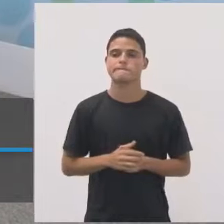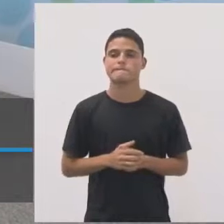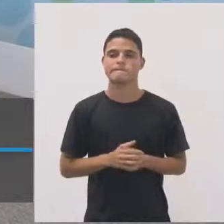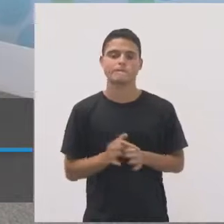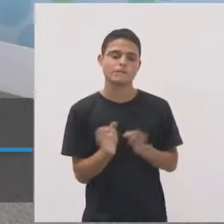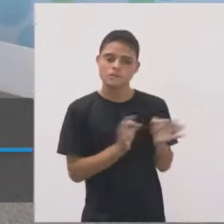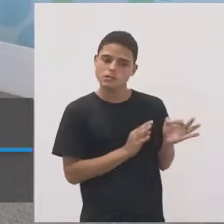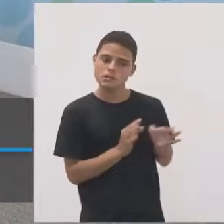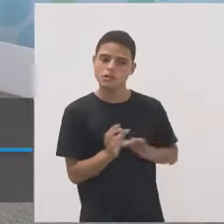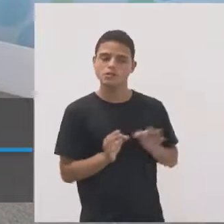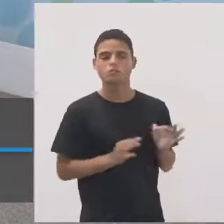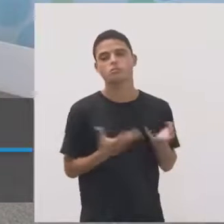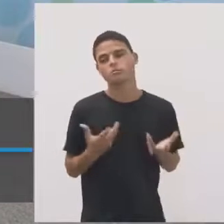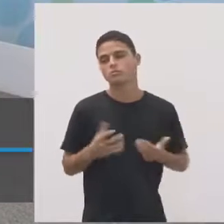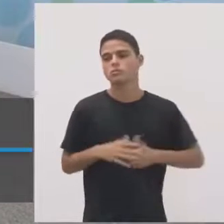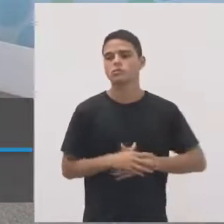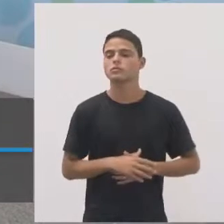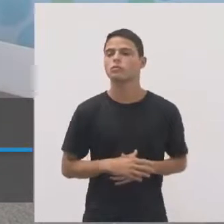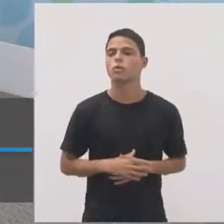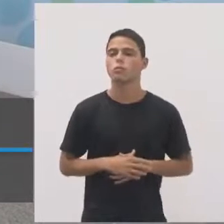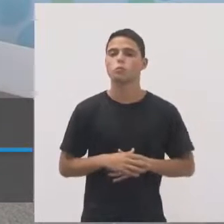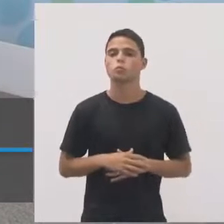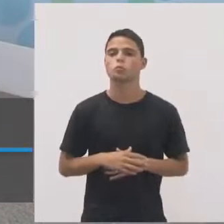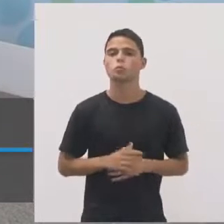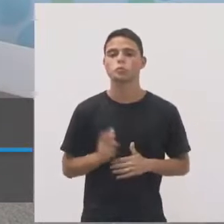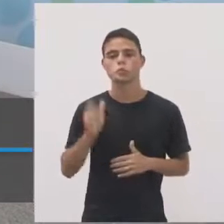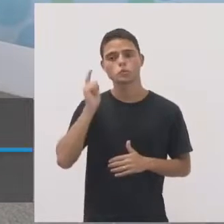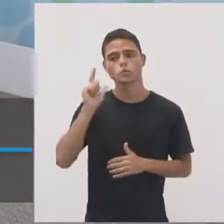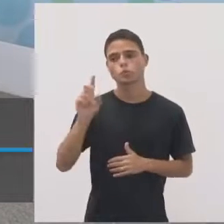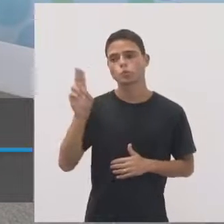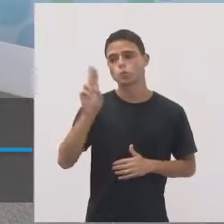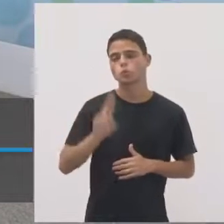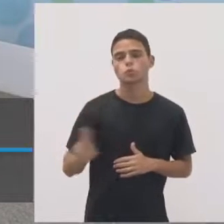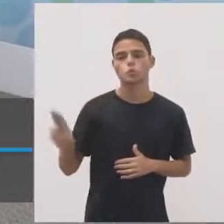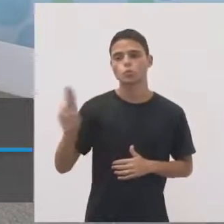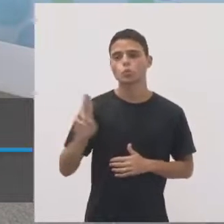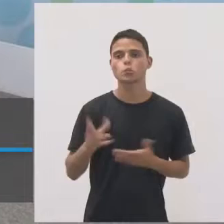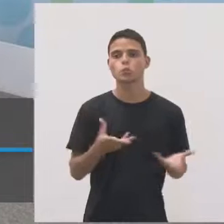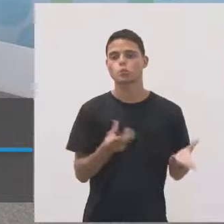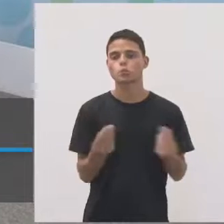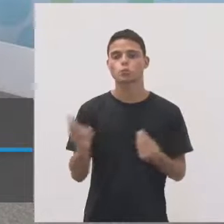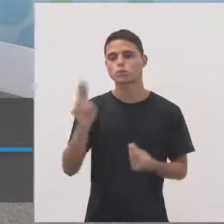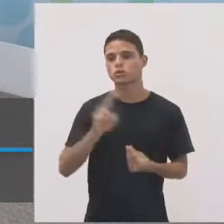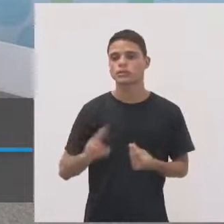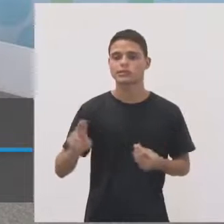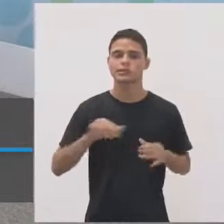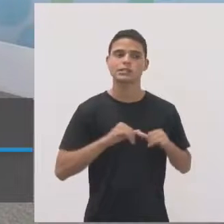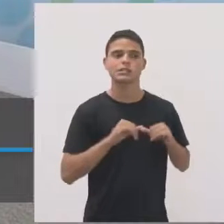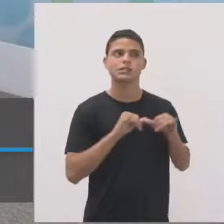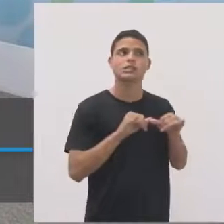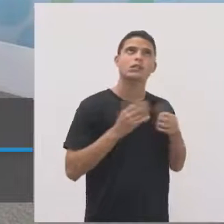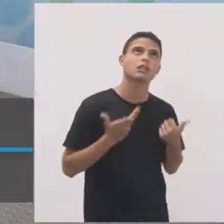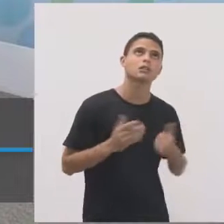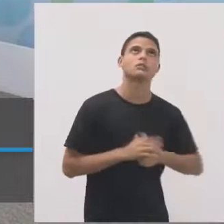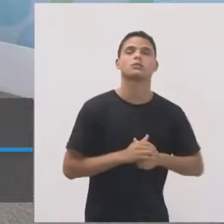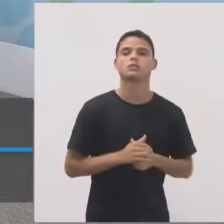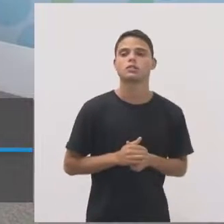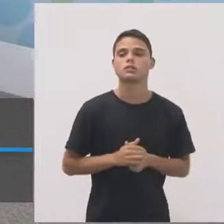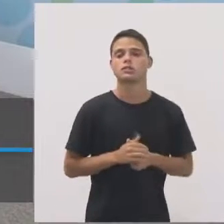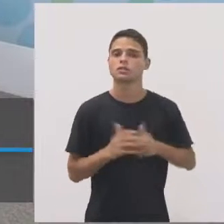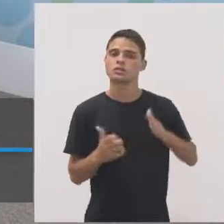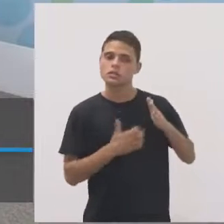o programa, o software dele, né? E aí ele consegue usar. Então é bastante usado em mercado, em